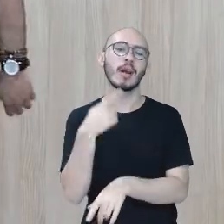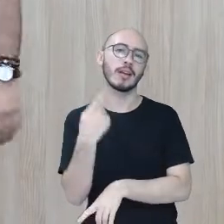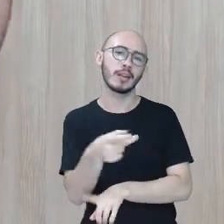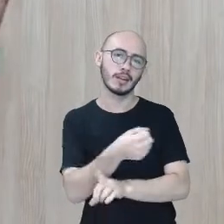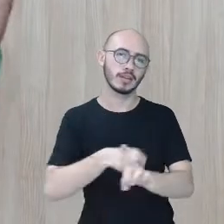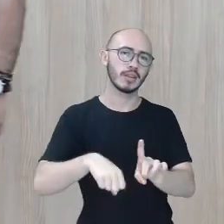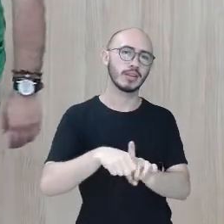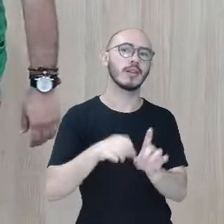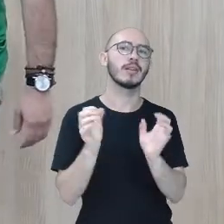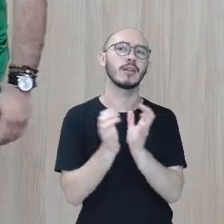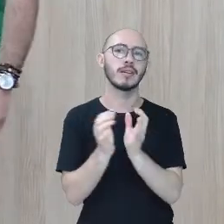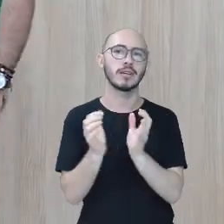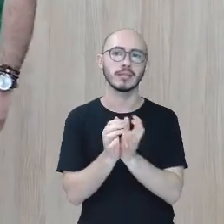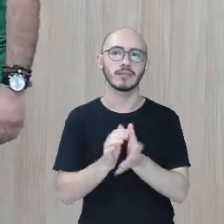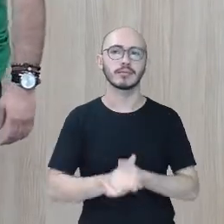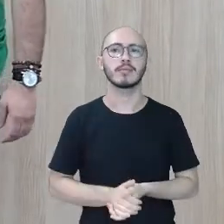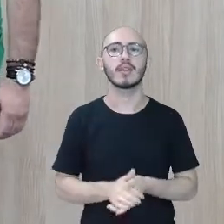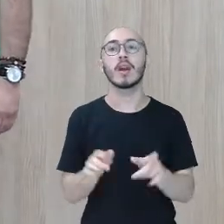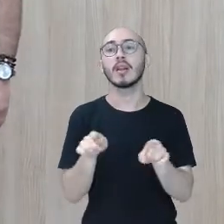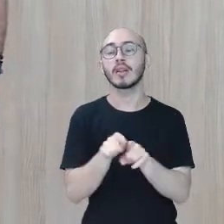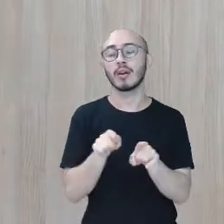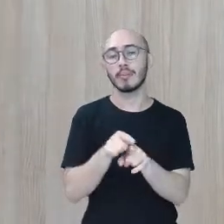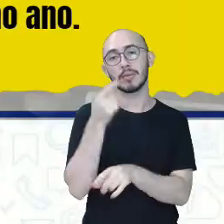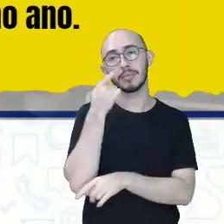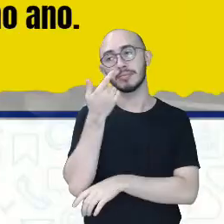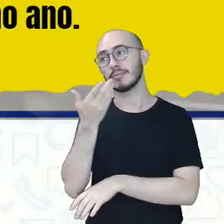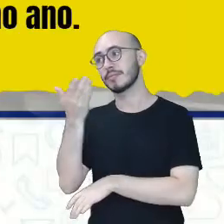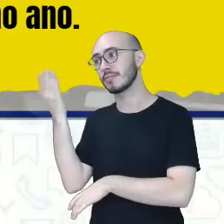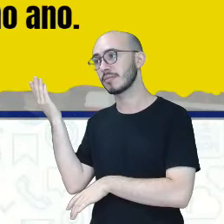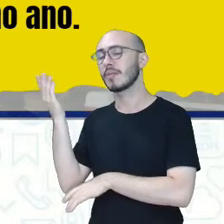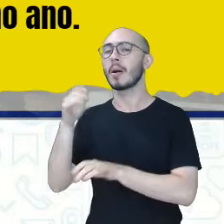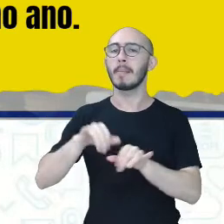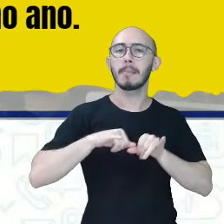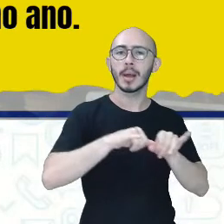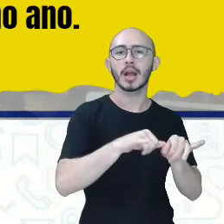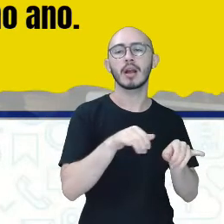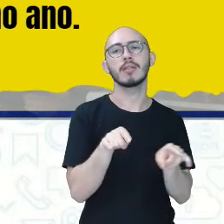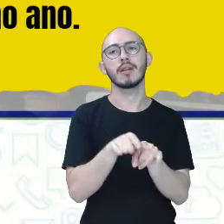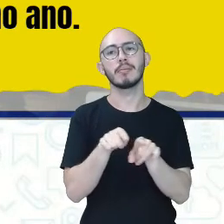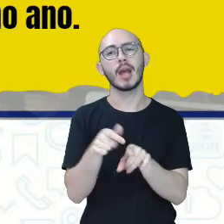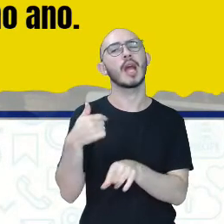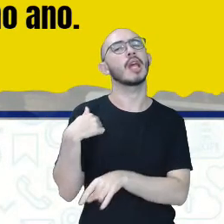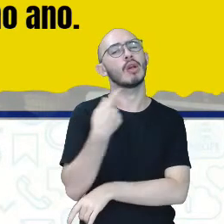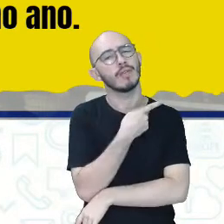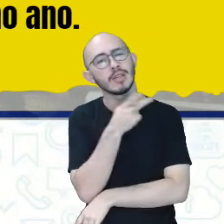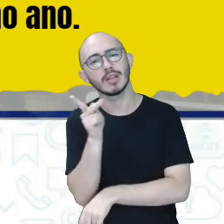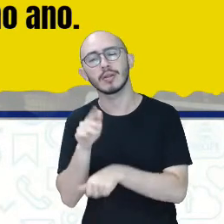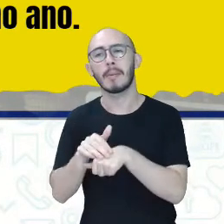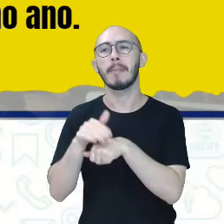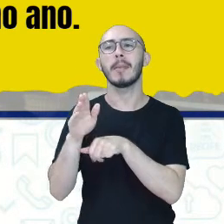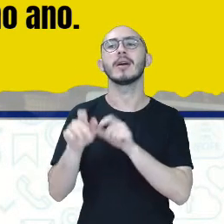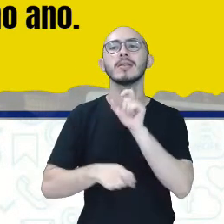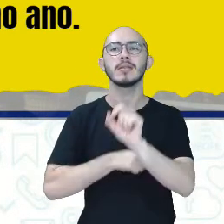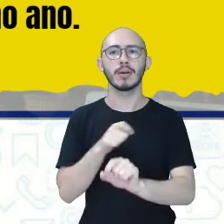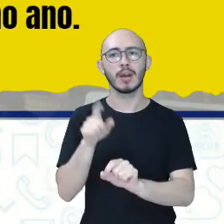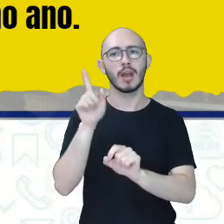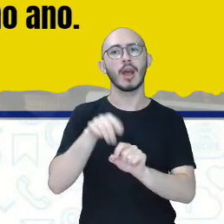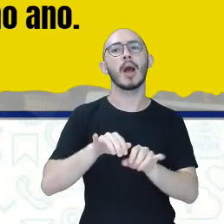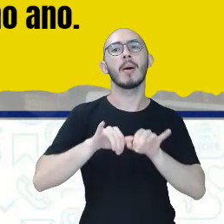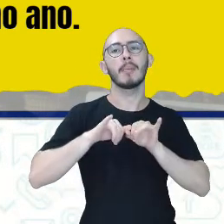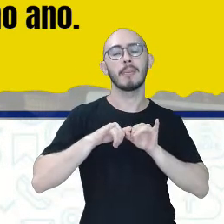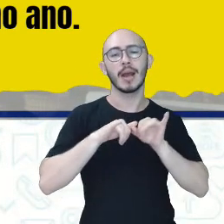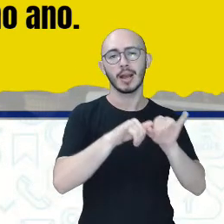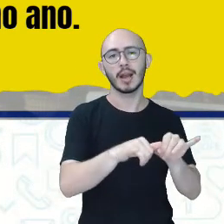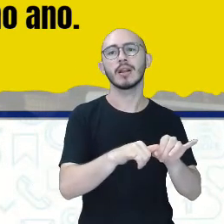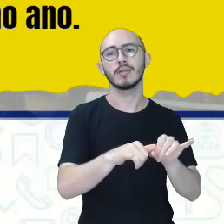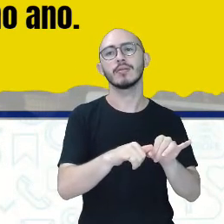sociedade recifense, né. Outro mercado público, e esse aí eu visito mais, professor, é o mercado da Madalena, fica